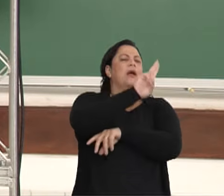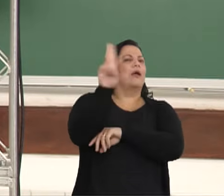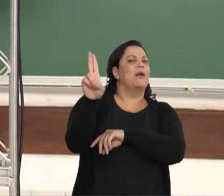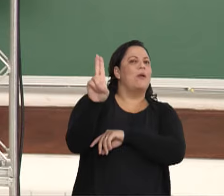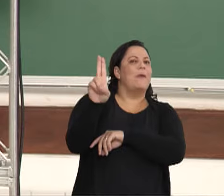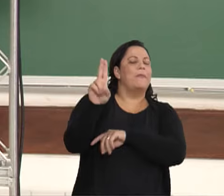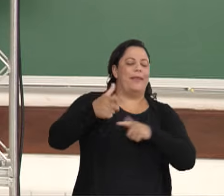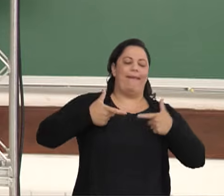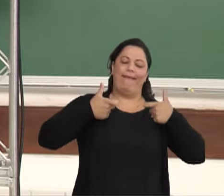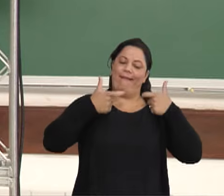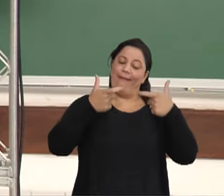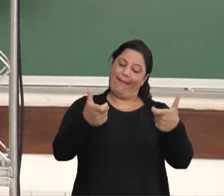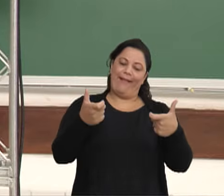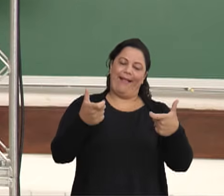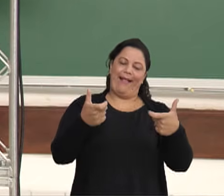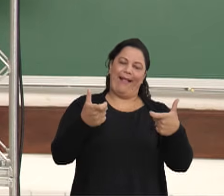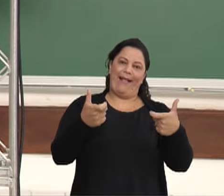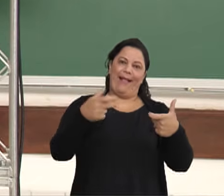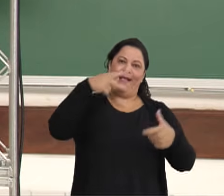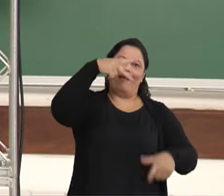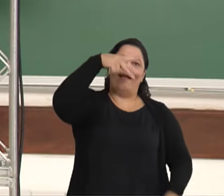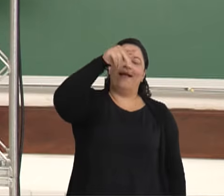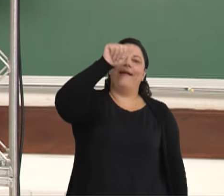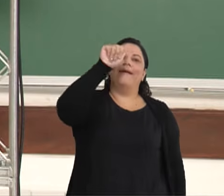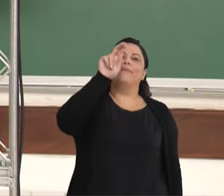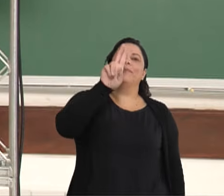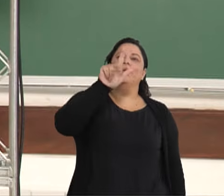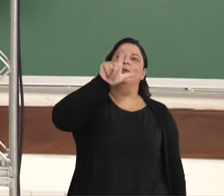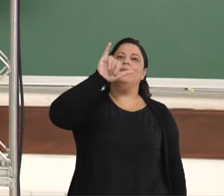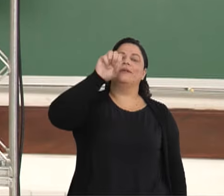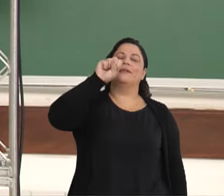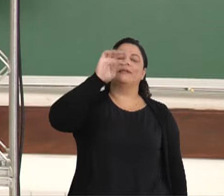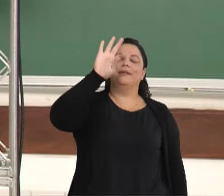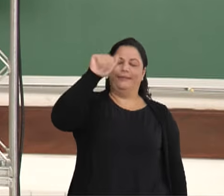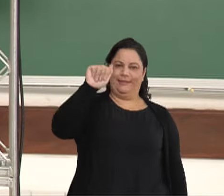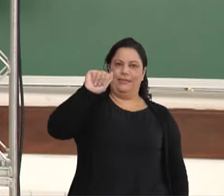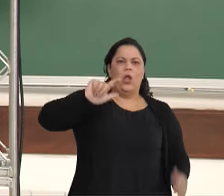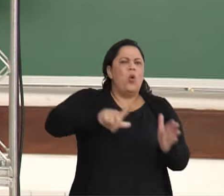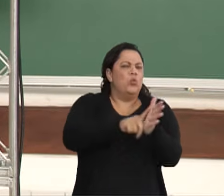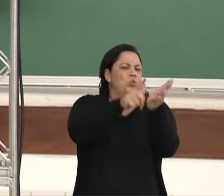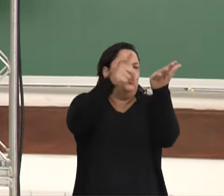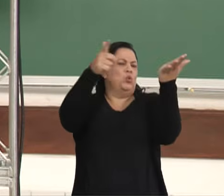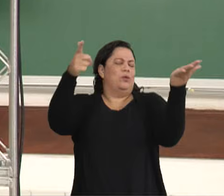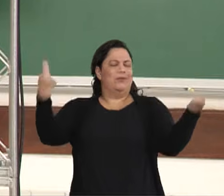São Paulo, nos jornais do estado de São Paulo, chamam de Revolução